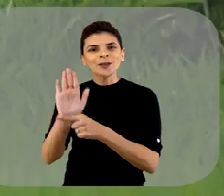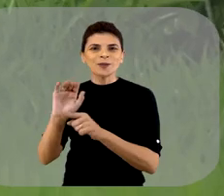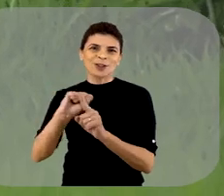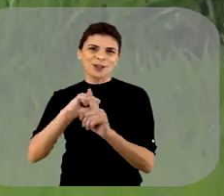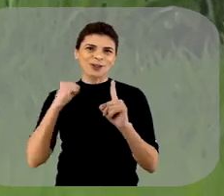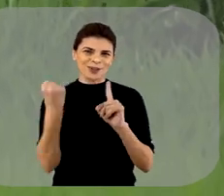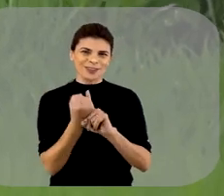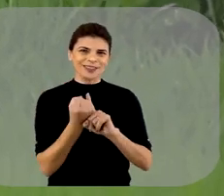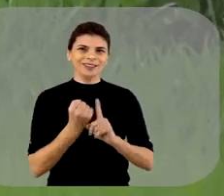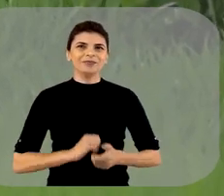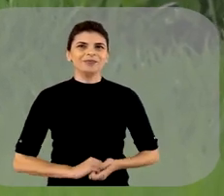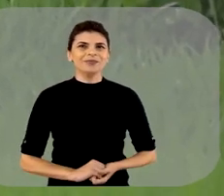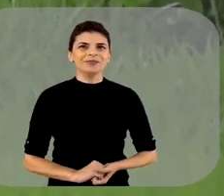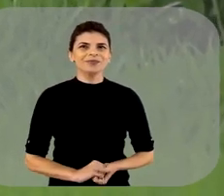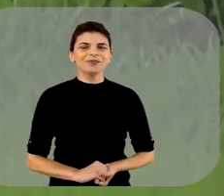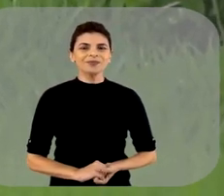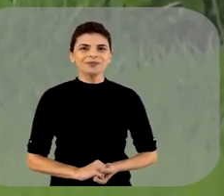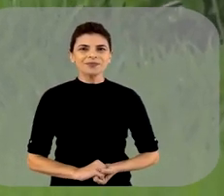também.